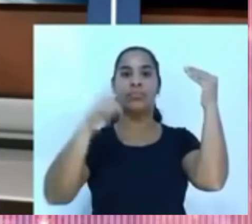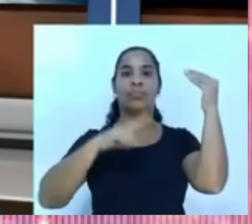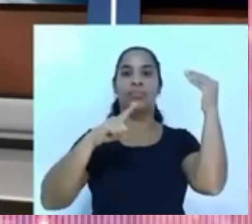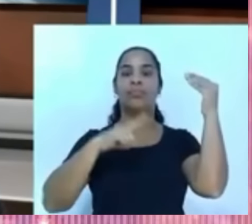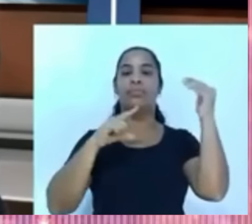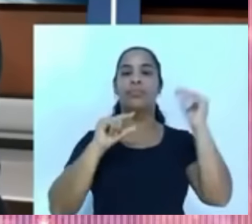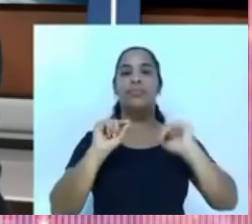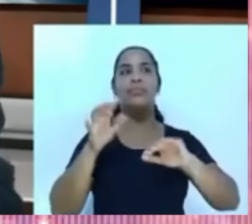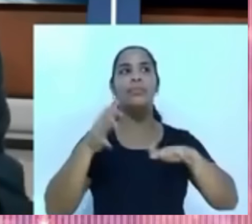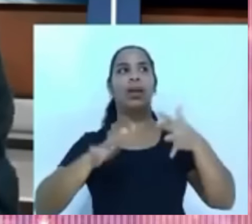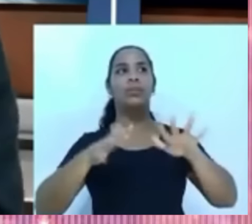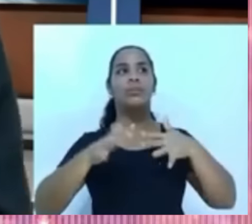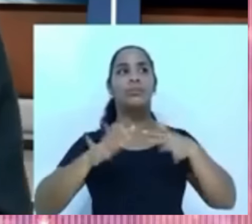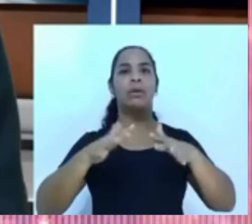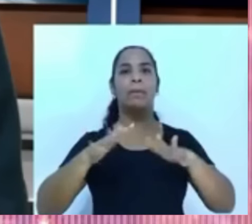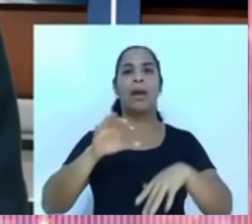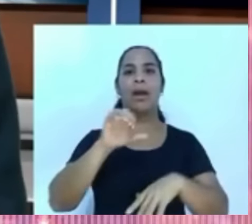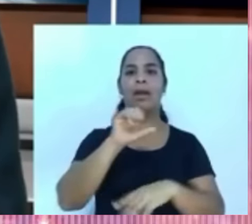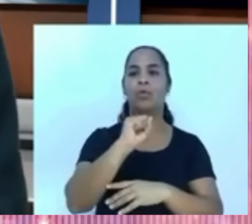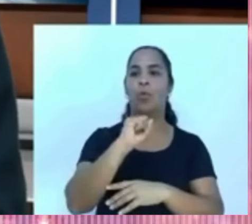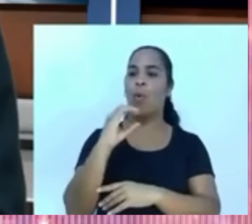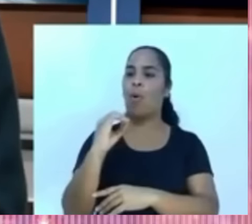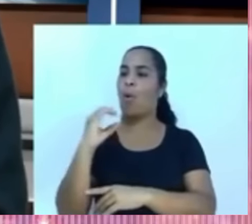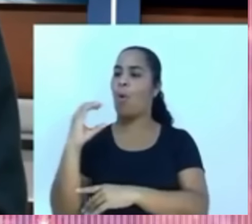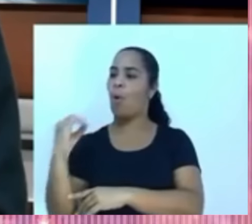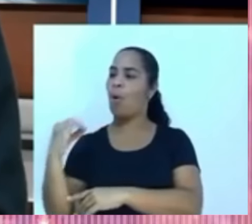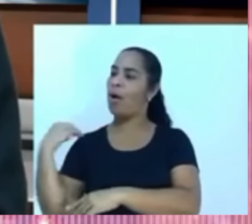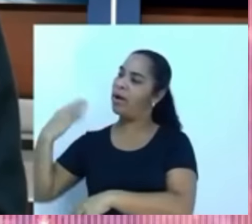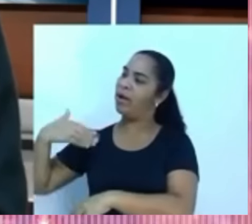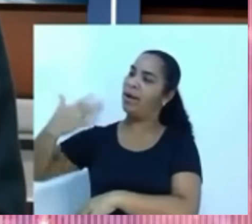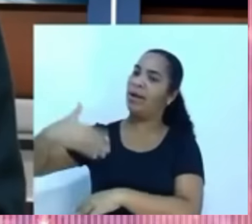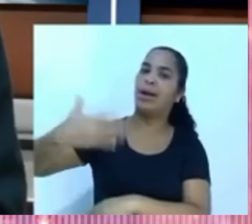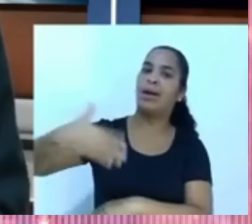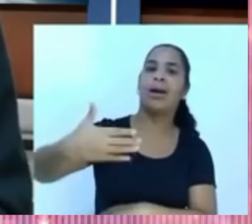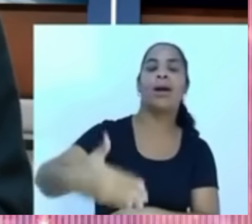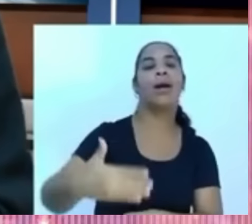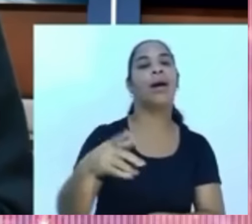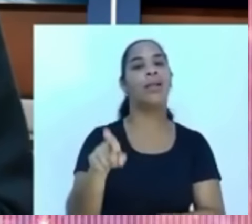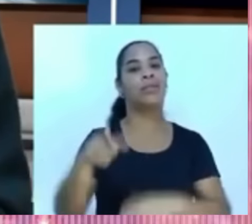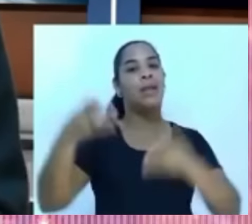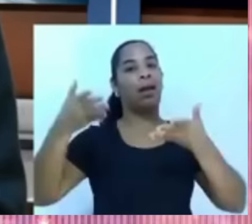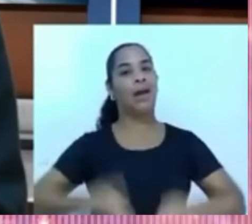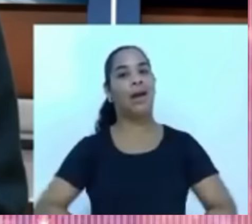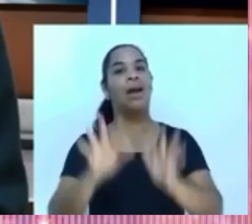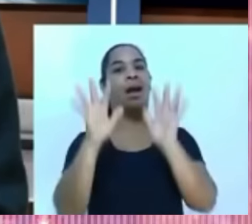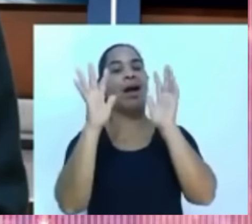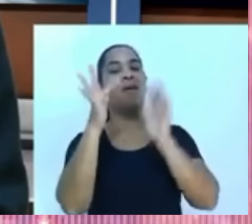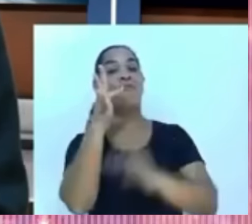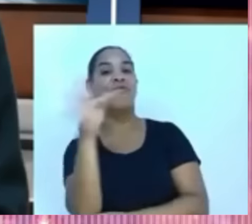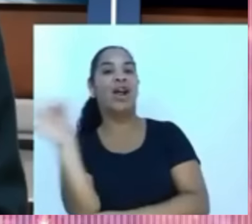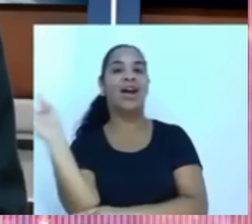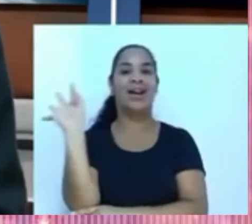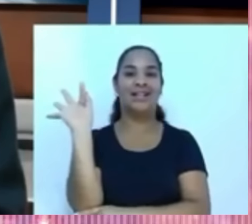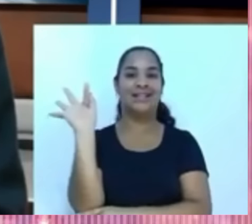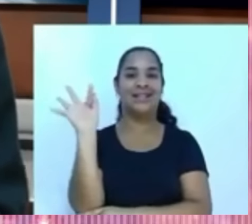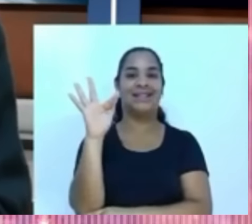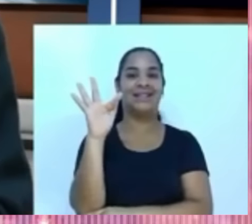aproximadamente 600 anos nasce na cidade de Lyon na França hipolita Leon